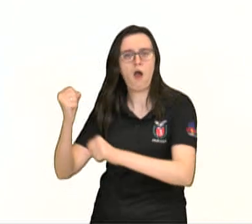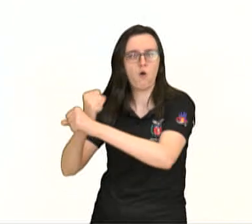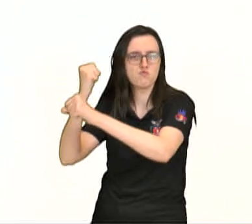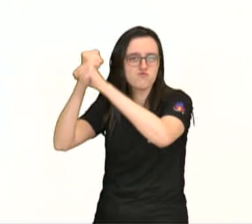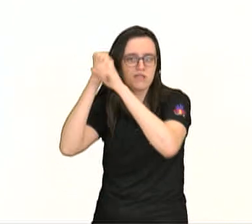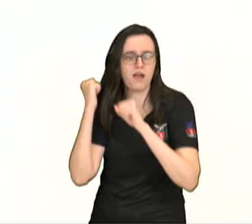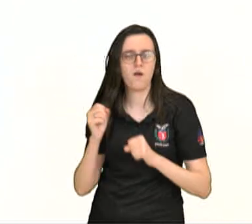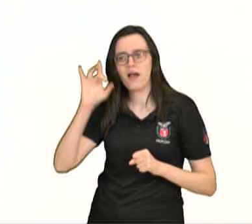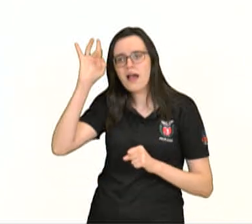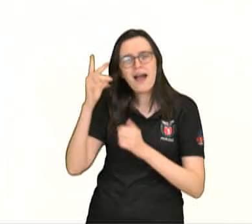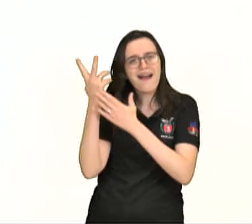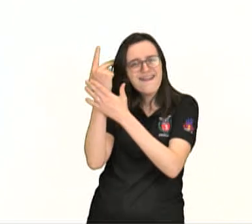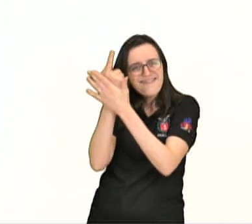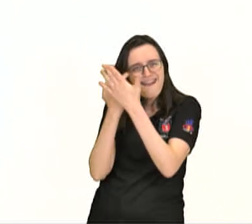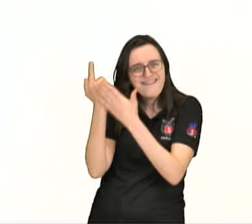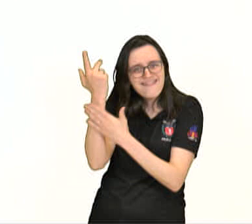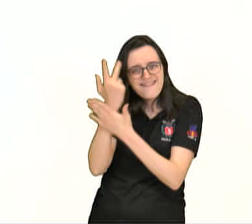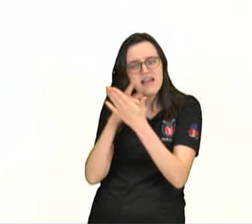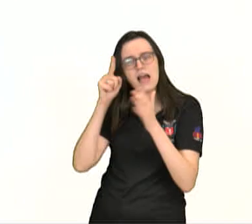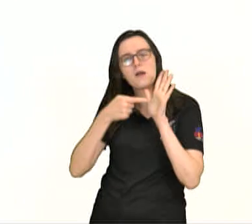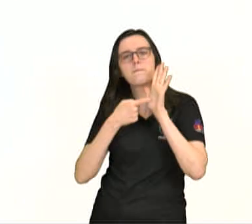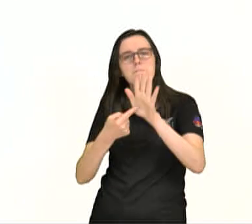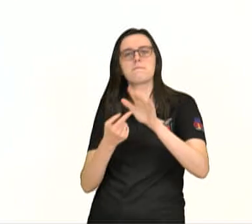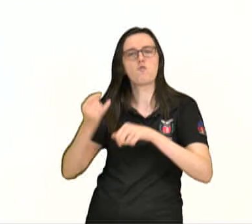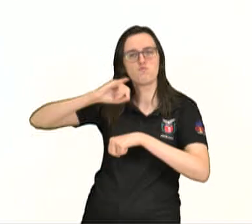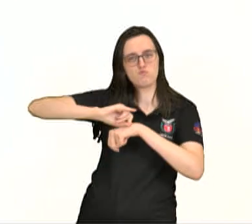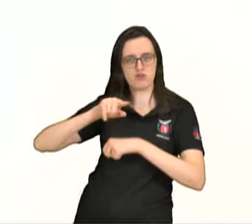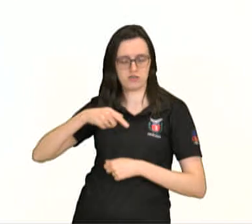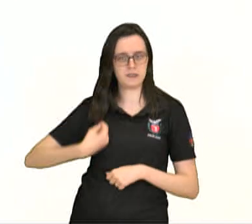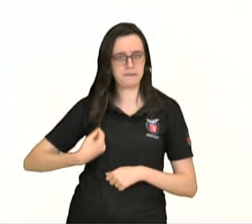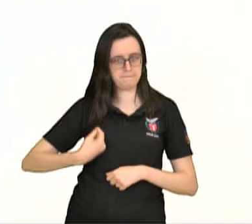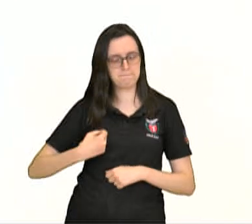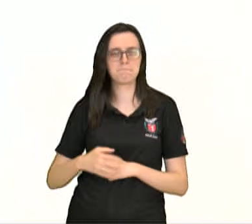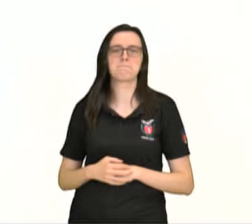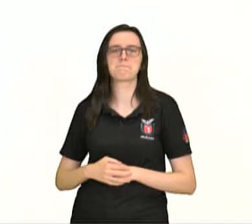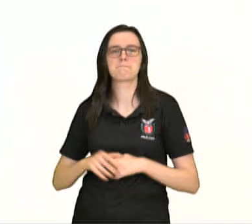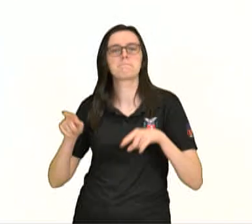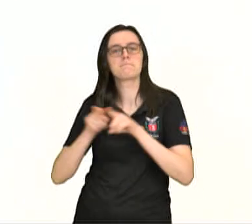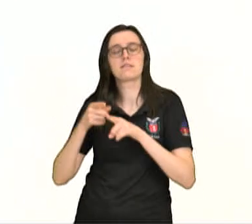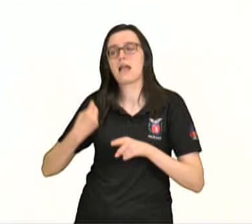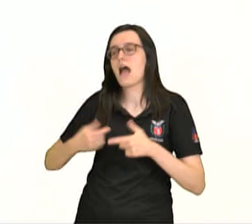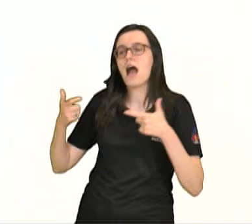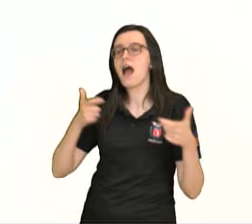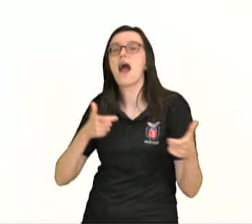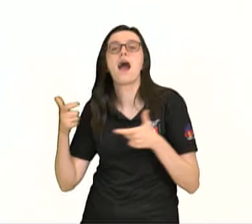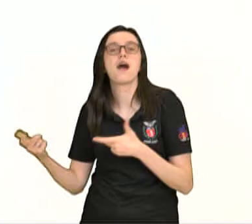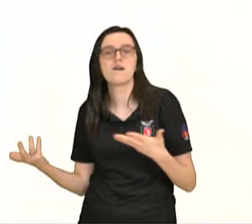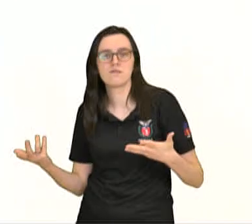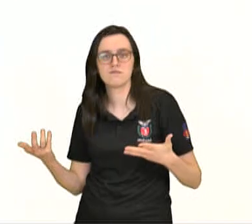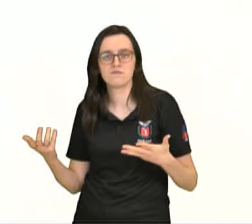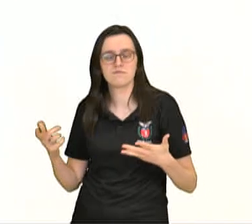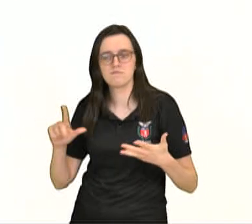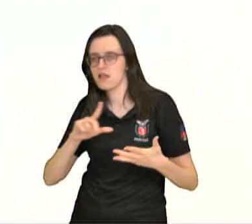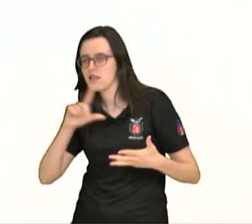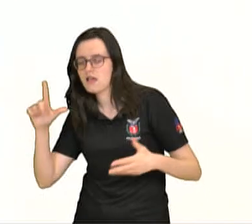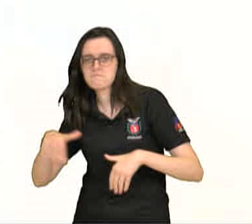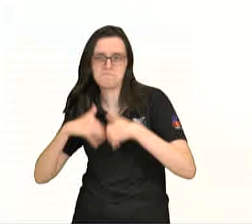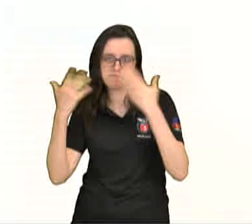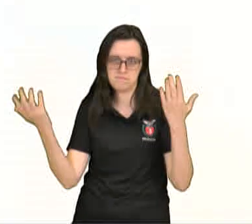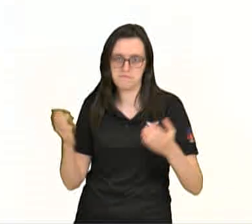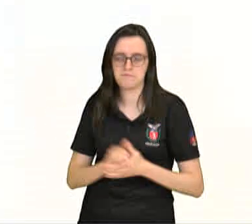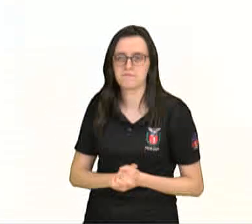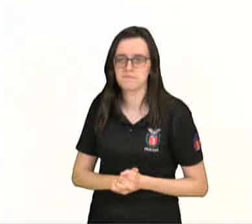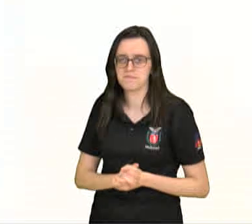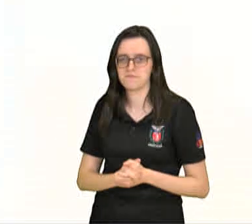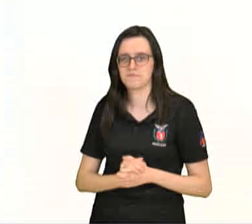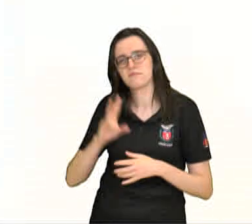construção, então cada desenho desse é um objeto, é onde ele vai estar, e o lado que ele vai estar, lado leste, enfim. Tá? Esse é